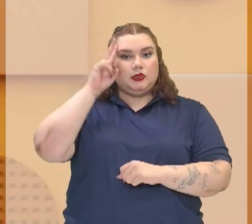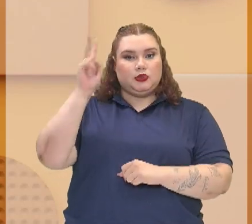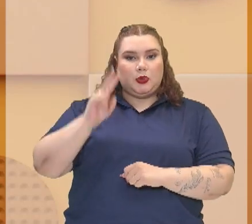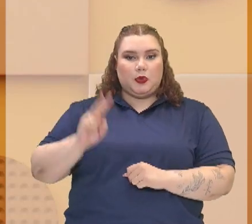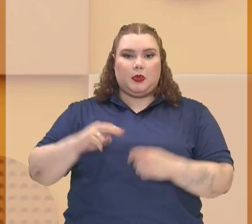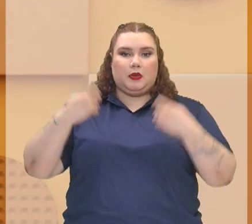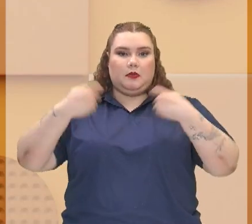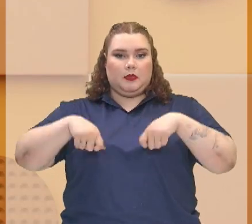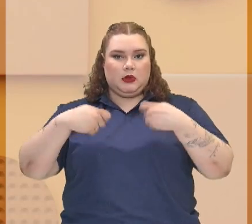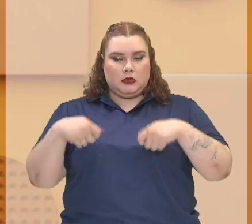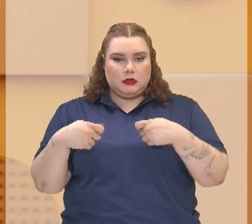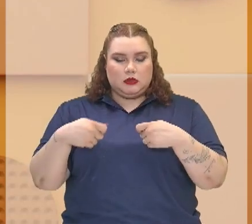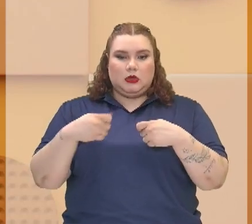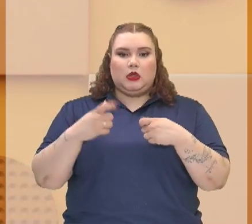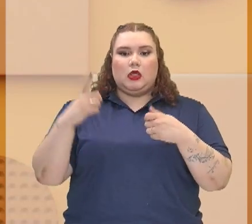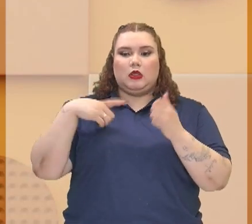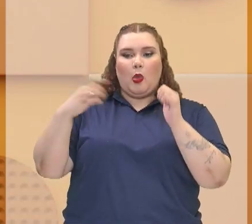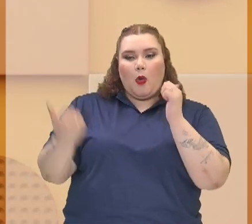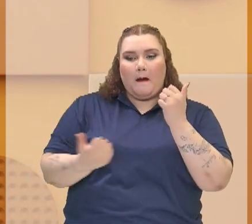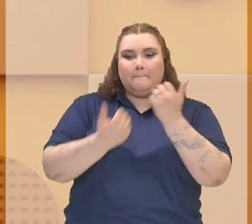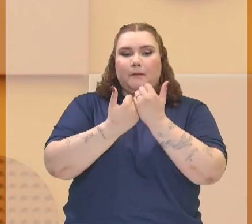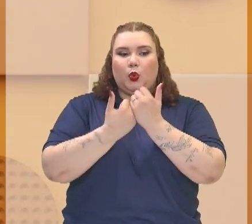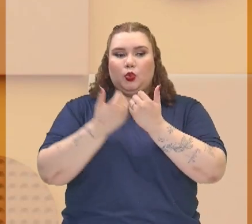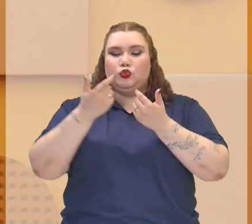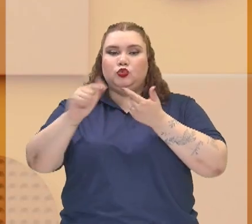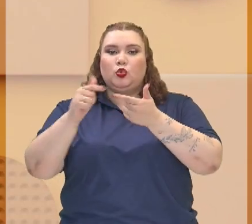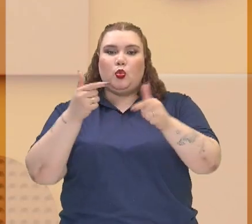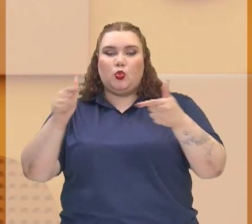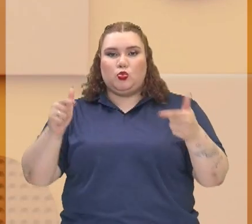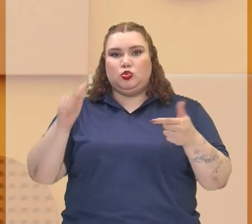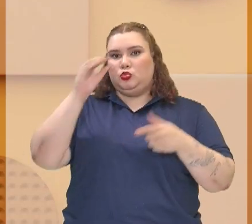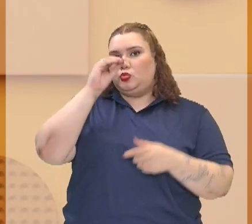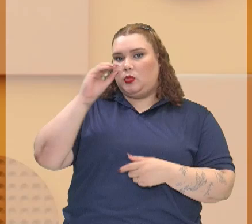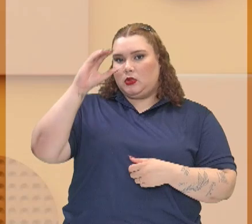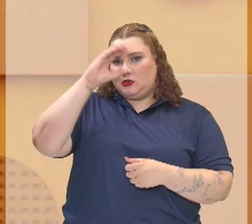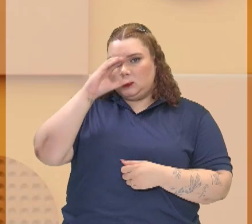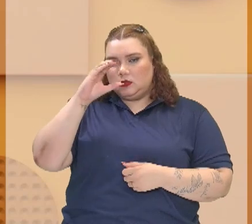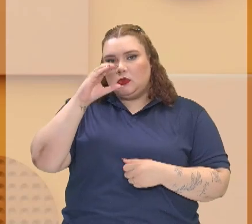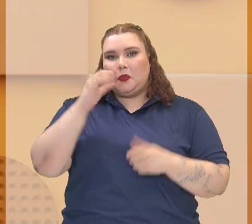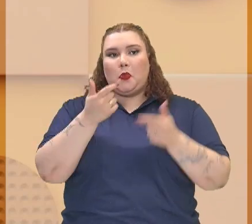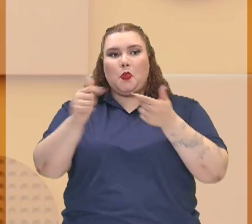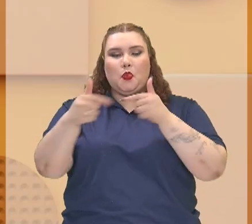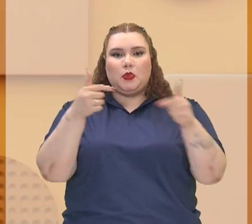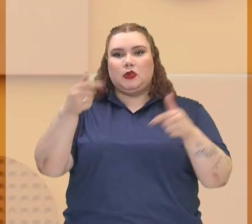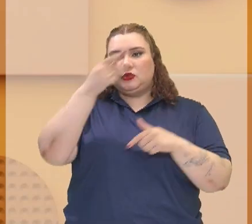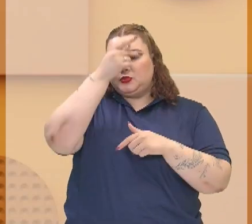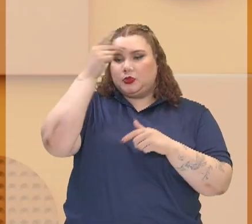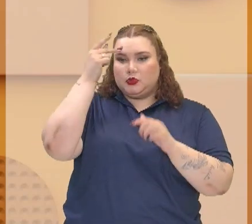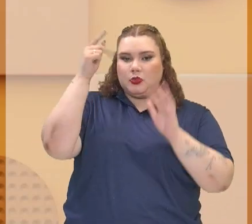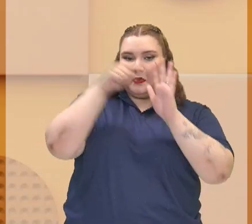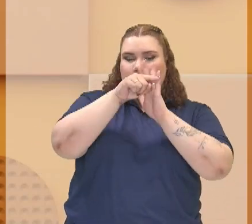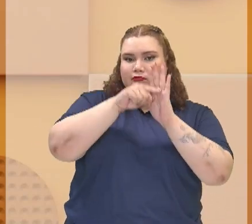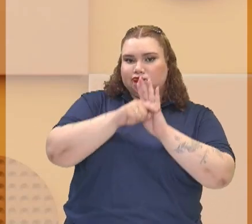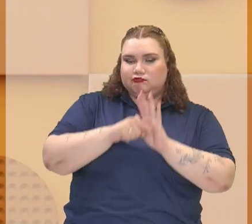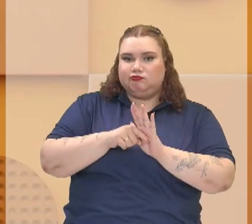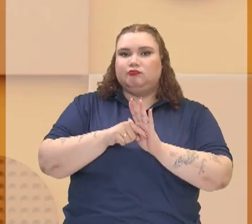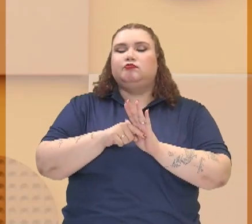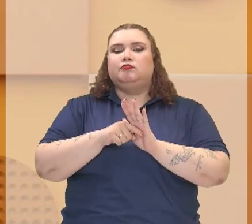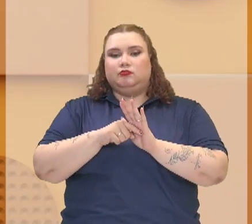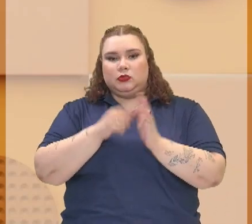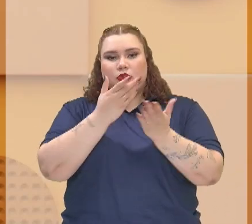da ajuda de outras áreas do conhecimento e de outros pesquisadores para que ela possa